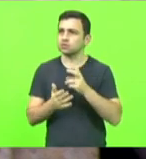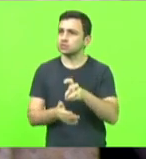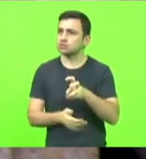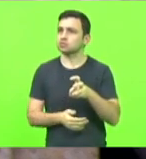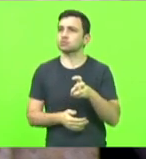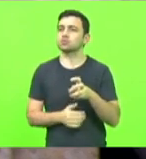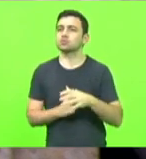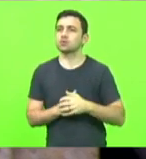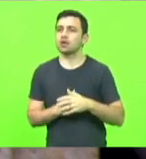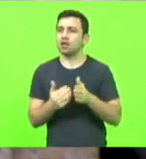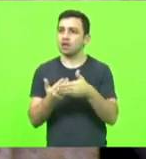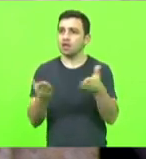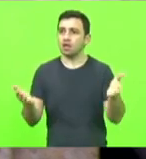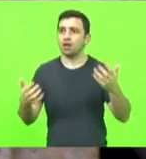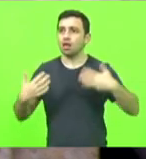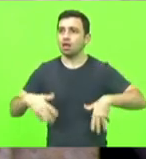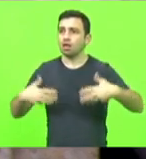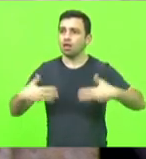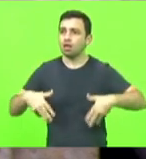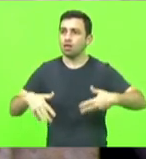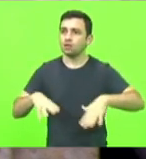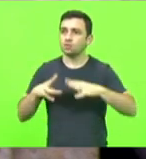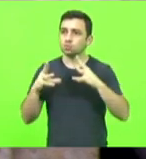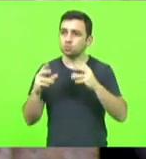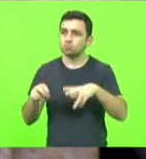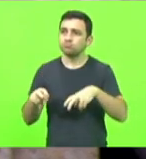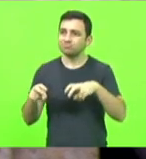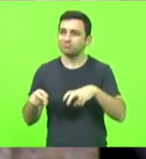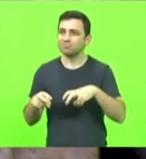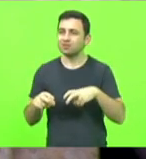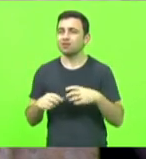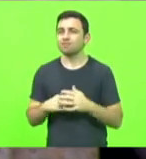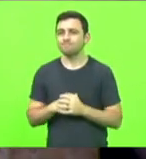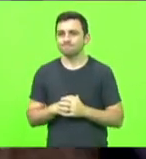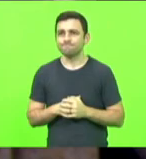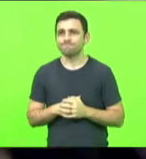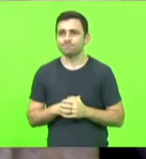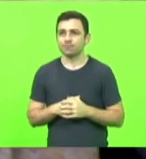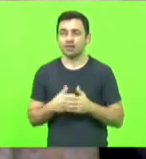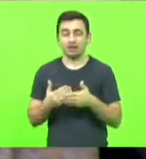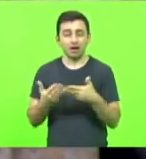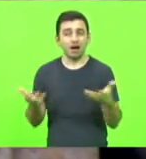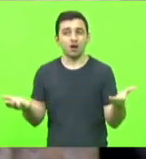estão apavorados, desesperados, e o que está começando a ficar revoltante